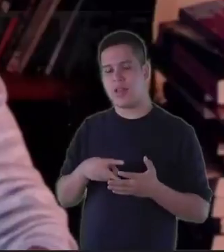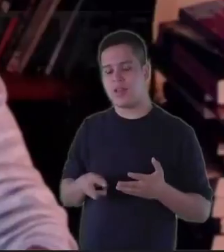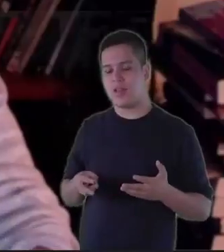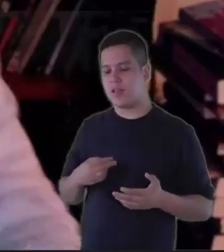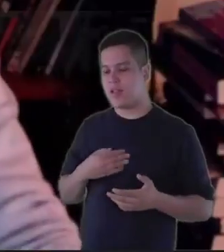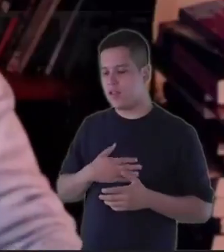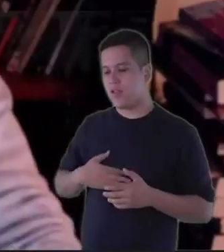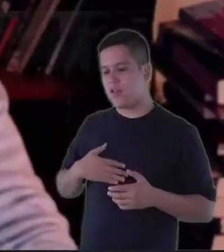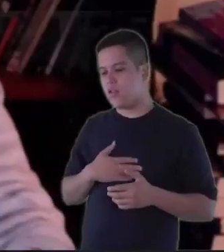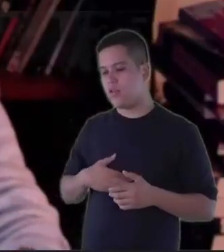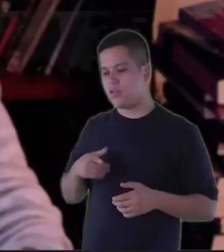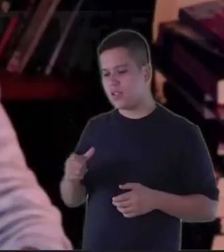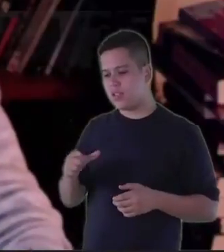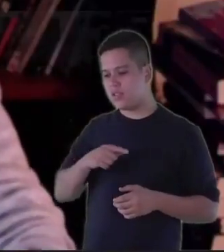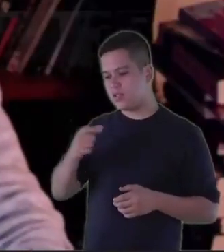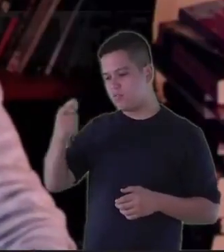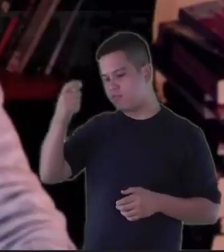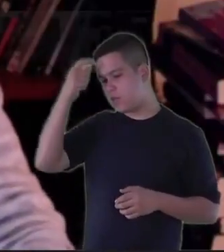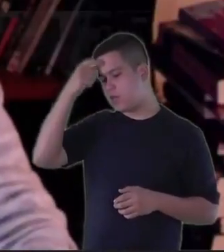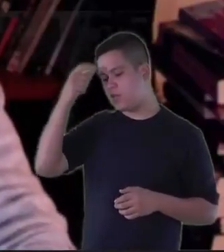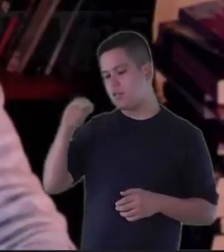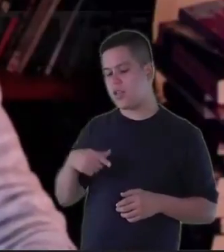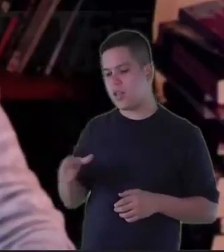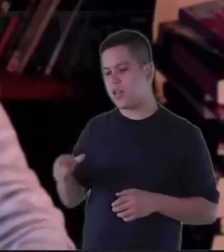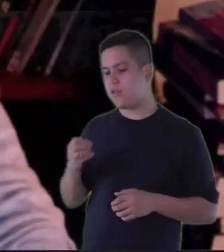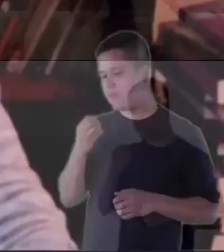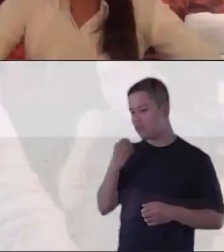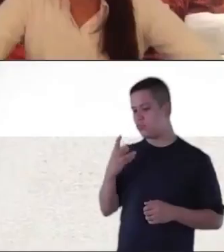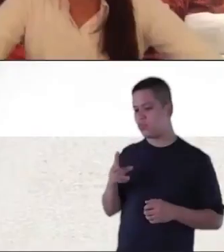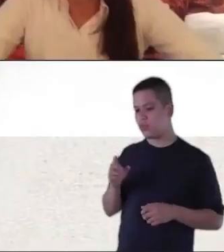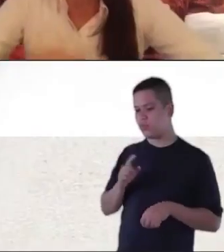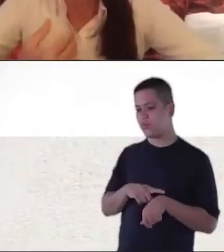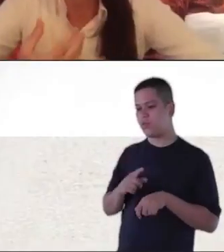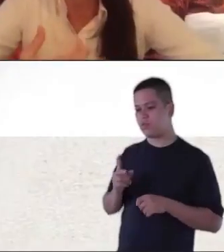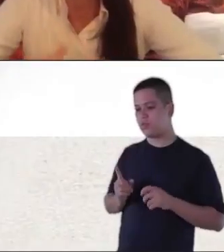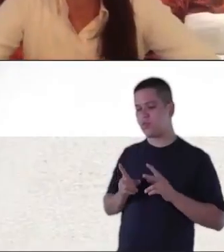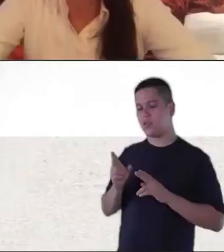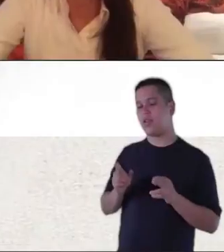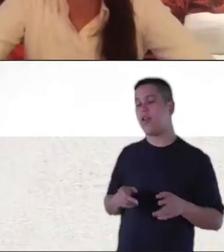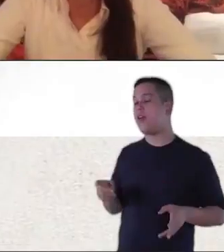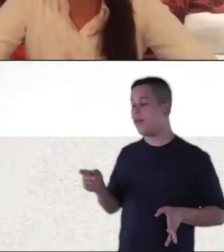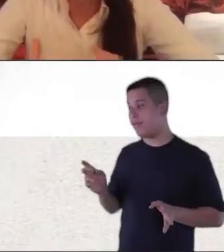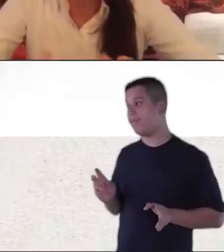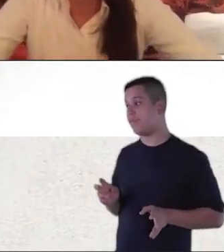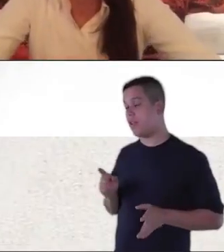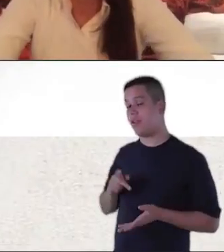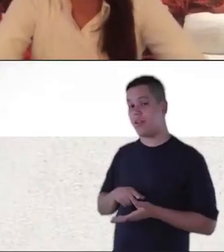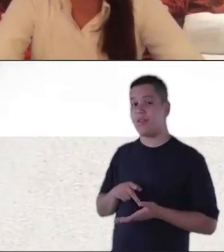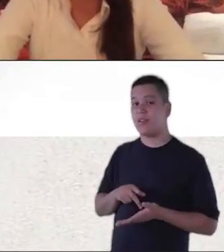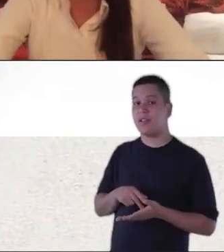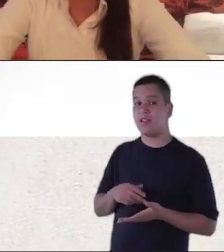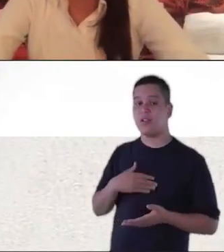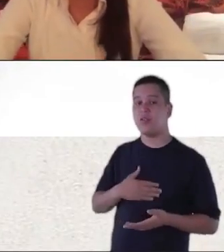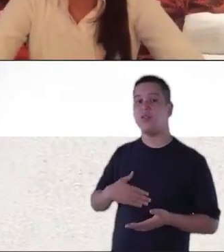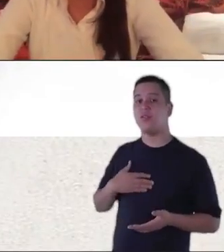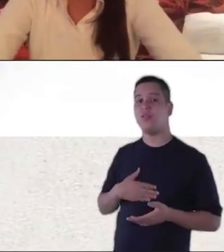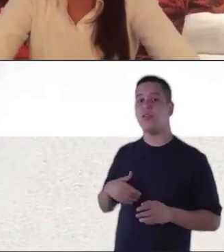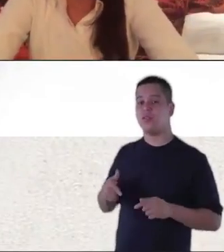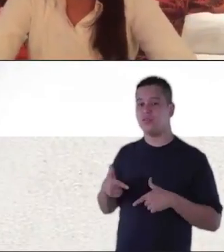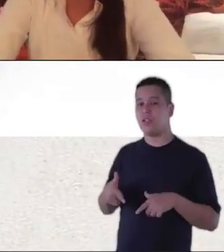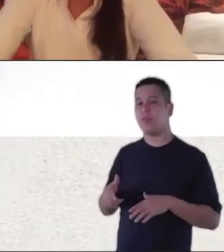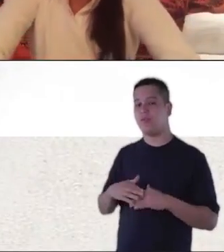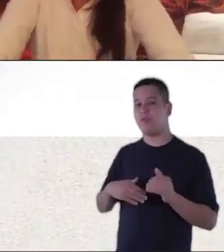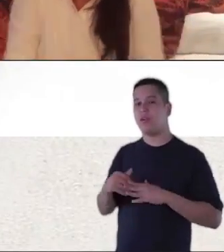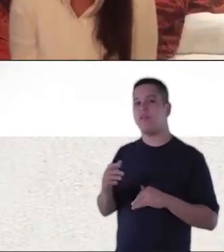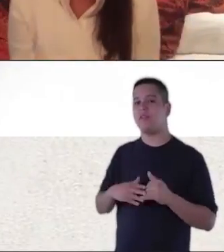assim. Ela realmente tem um talento para ser editora. Eu gosto mesmo, eu não vou disfarçar, é um trabalho que eu gostaria de fazer. Mas porque... esse